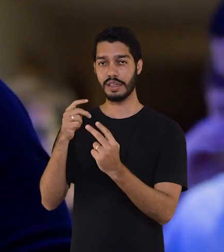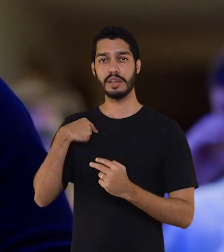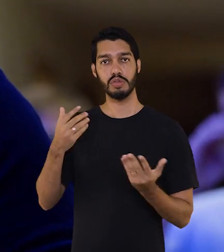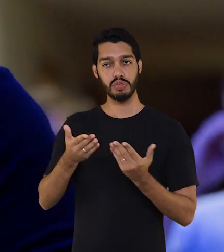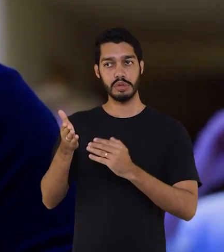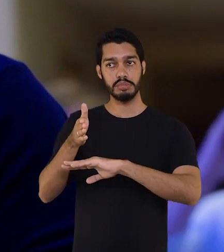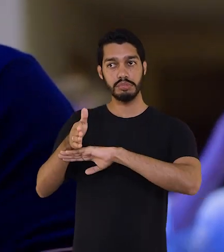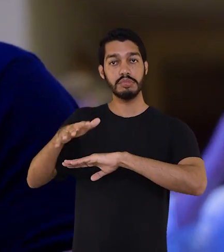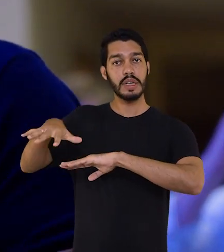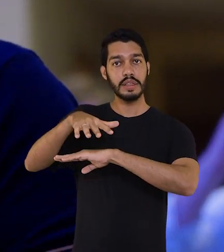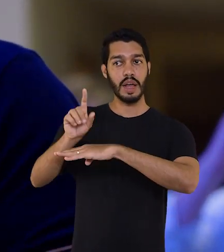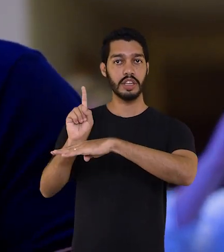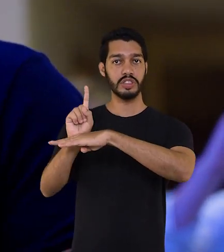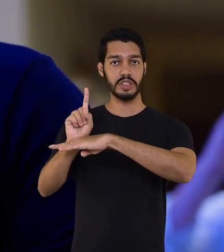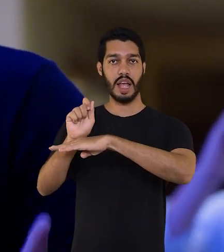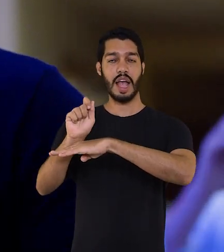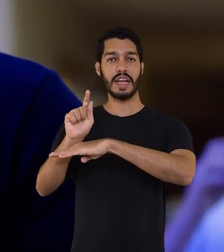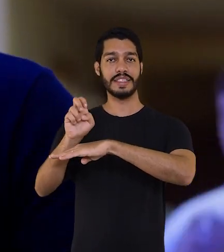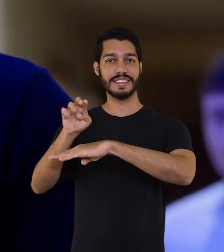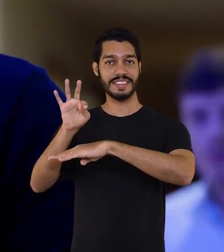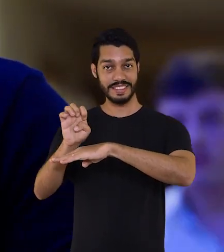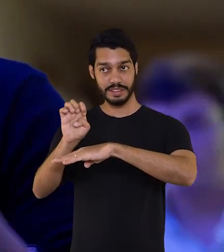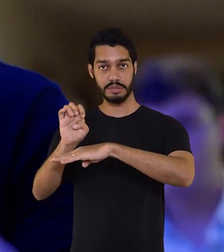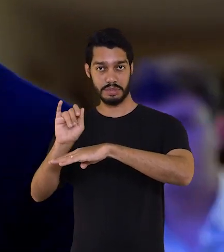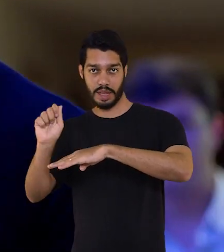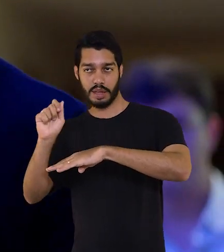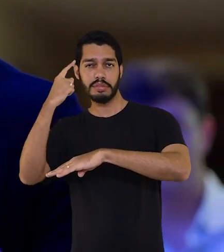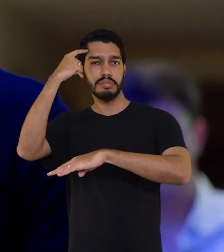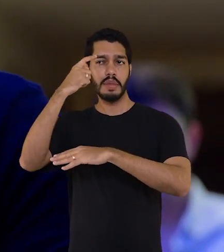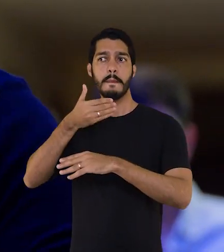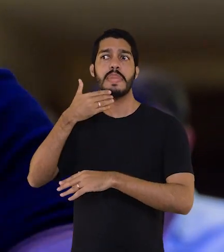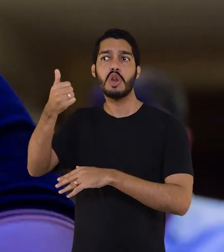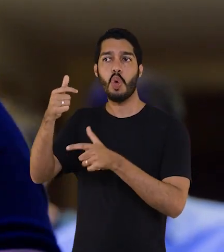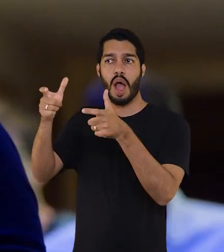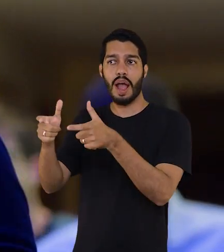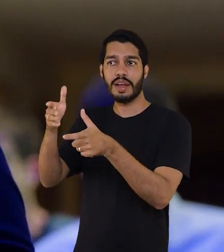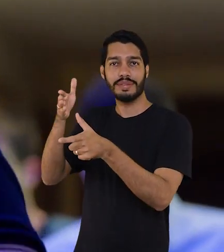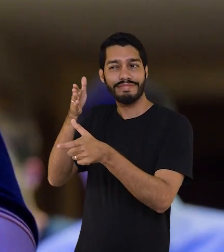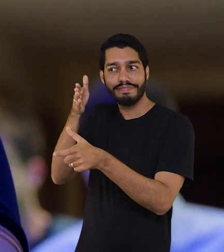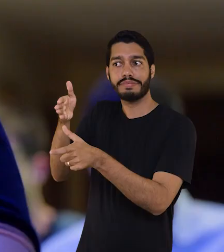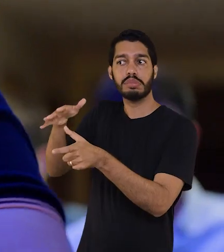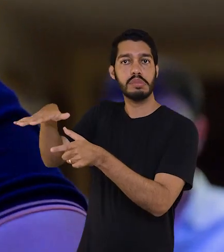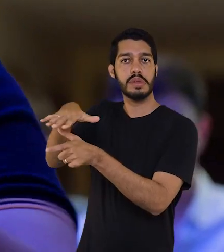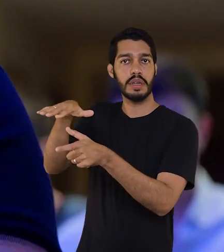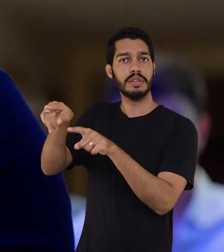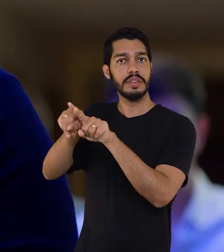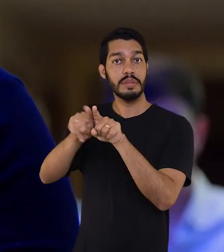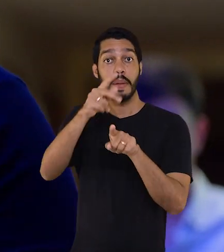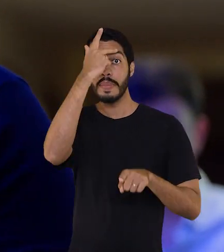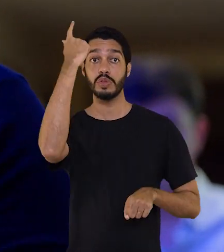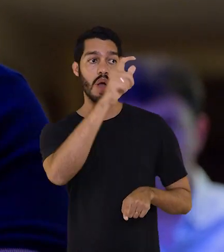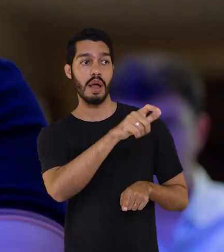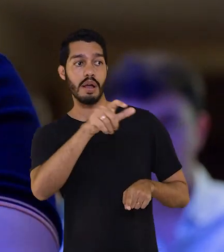entrando no mercado de agente de IA, tá? E eu queria entender qual seria o melhor nicho e como passar para as pessoas, né? Vender esses agentes